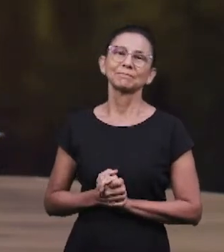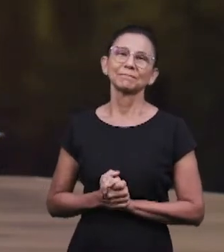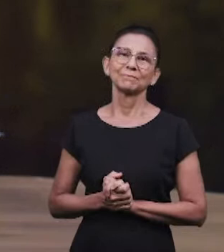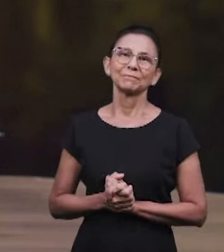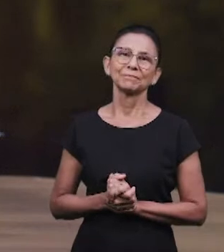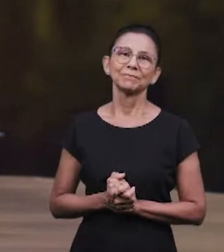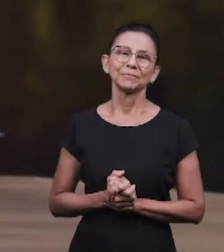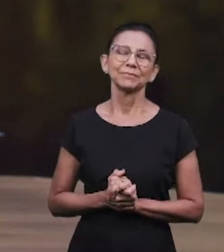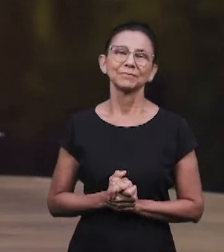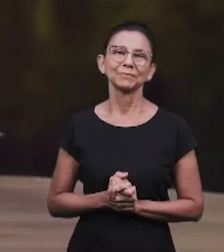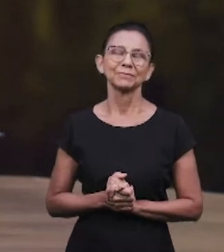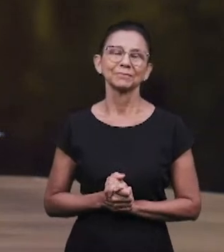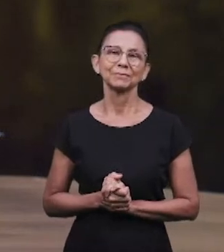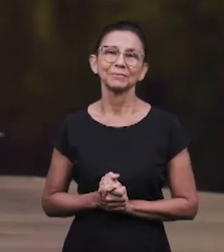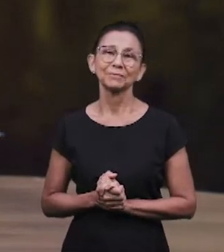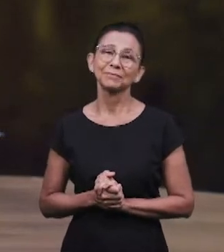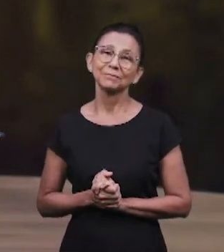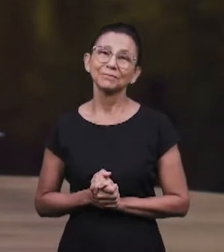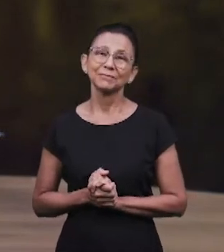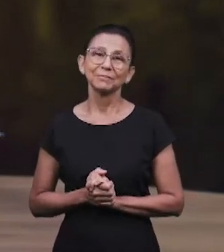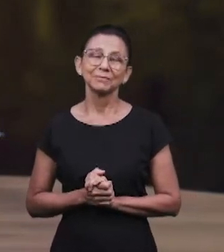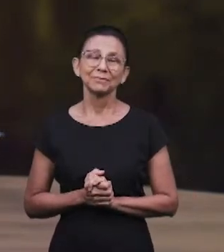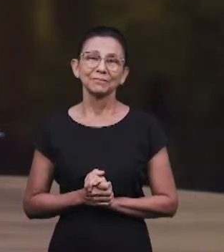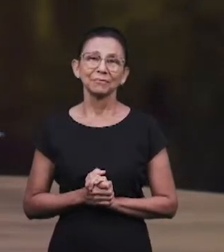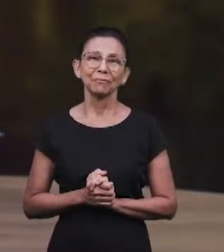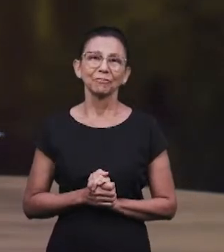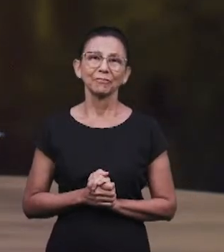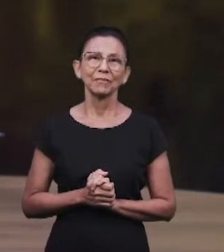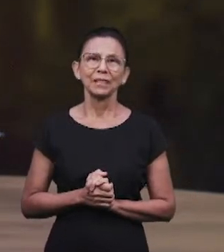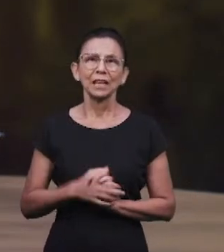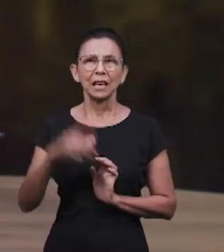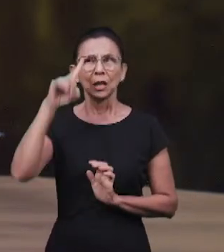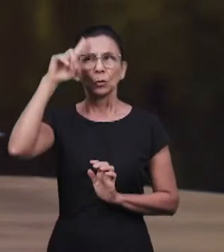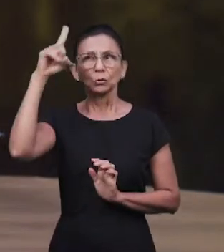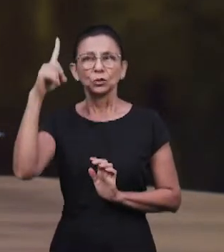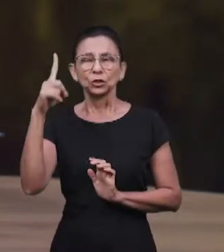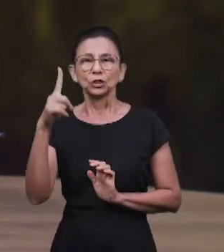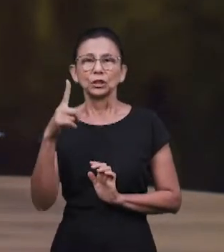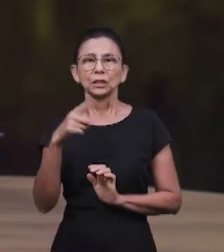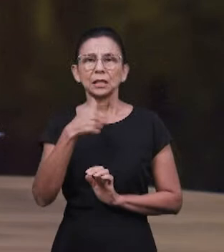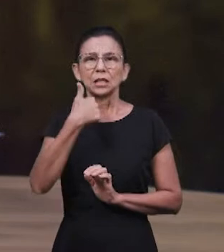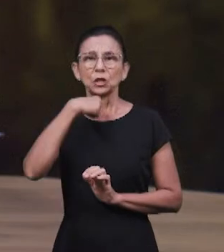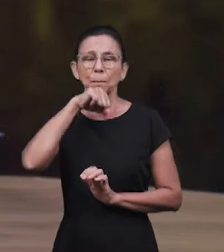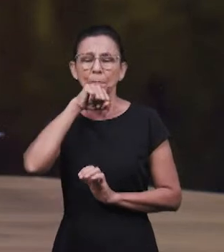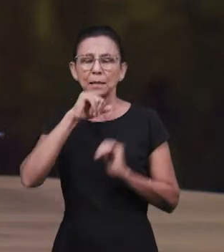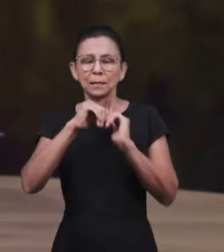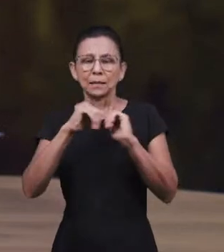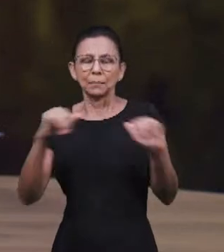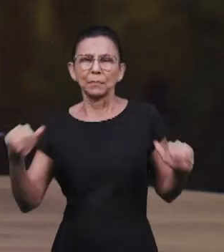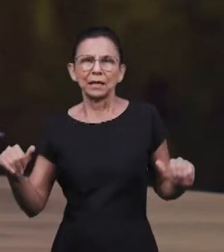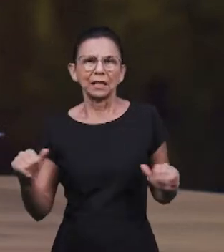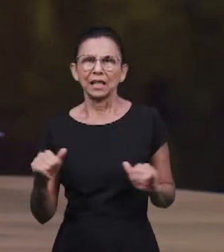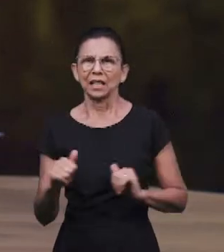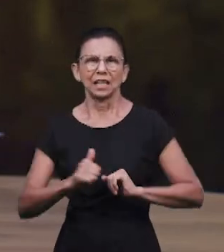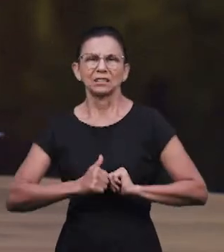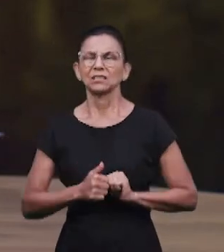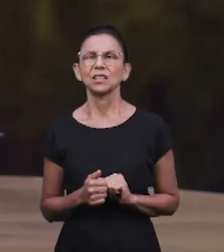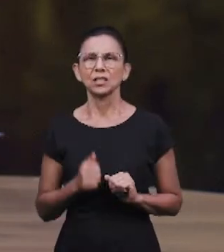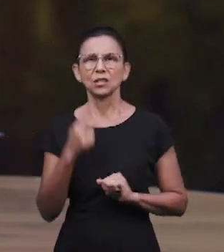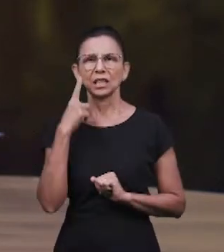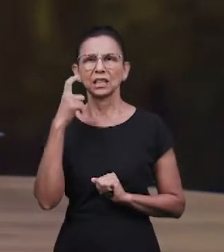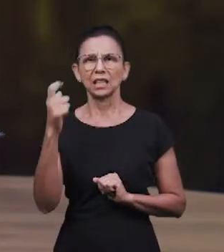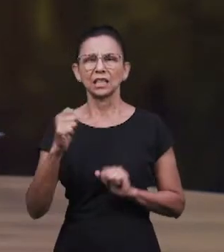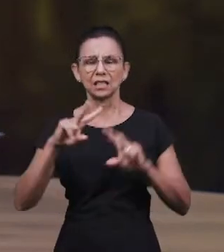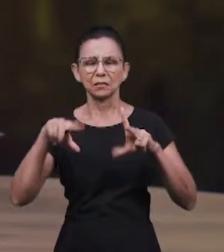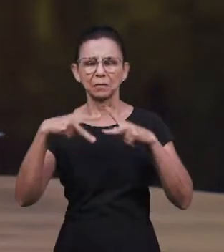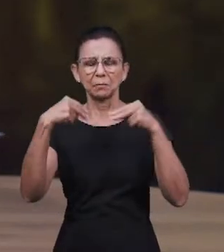E todos nós temos nossas mães. Não é dia das mães, não. Dia das mães é balela, de